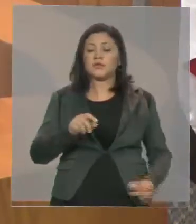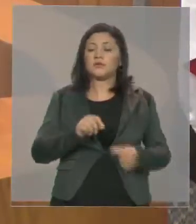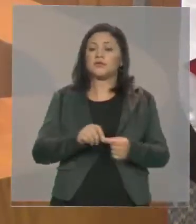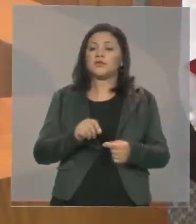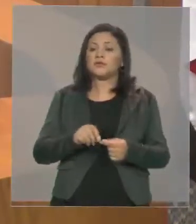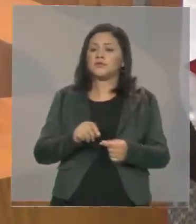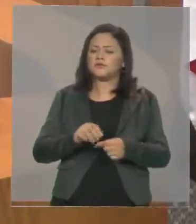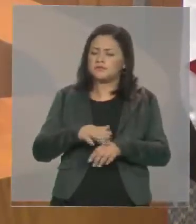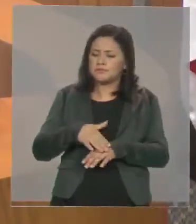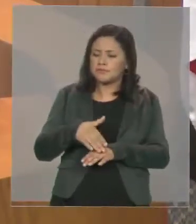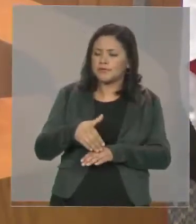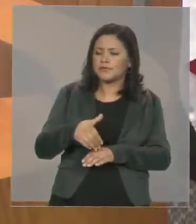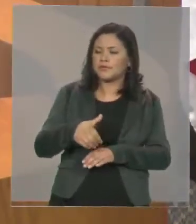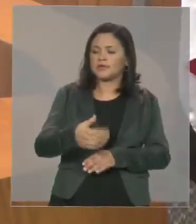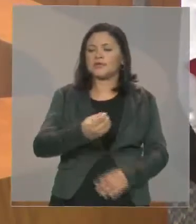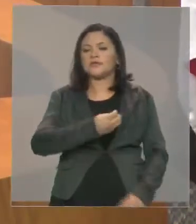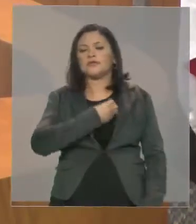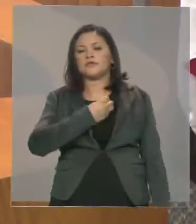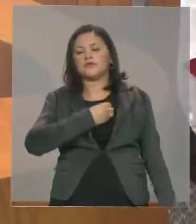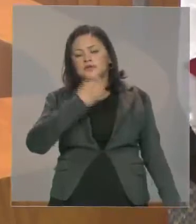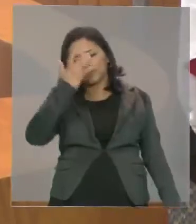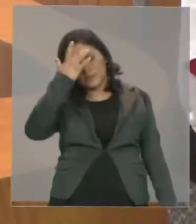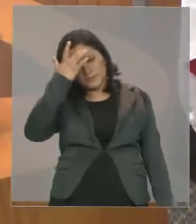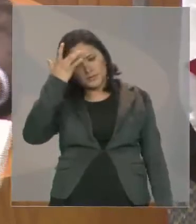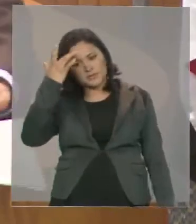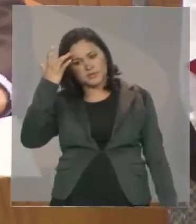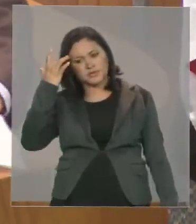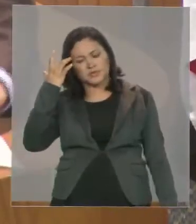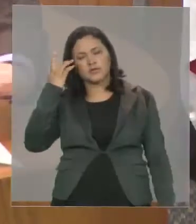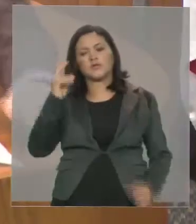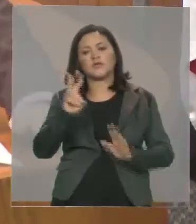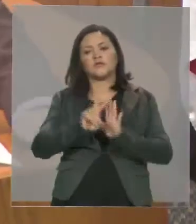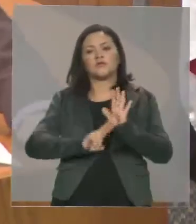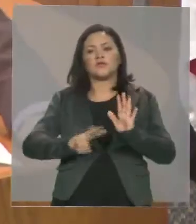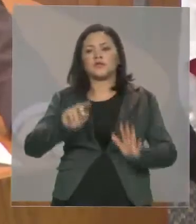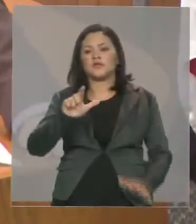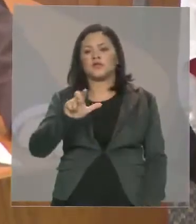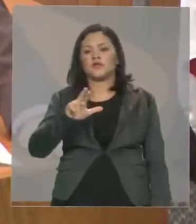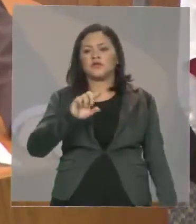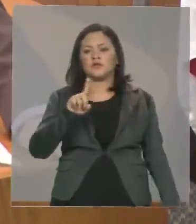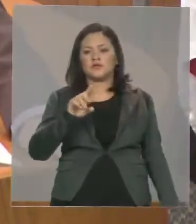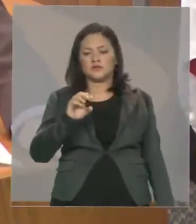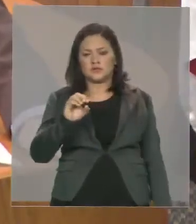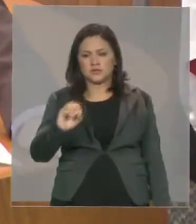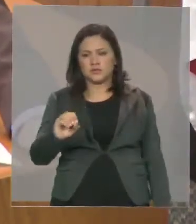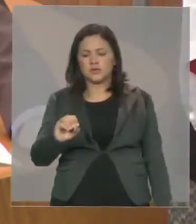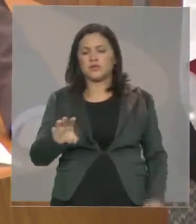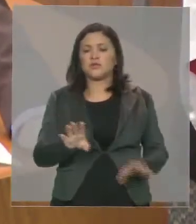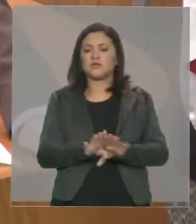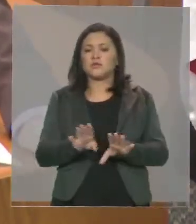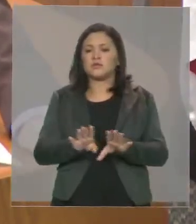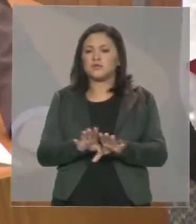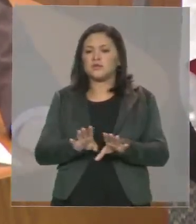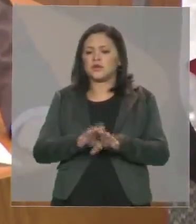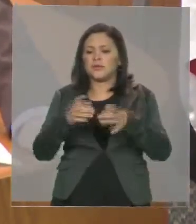vida das pessoas, não só da Vila Luizão, mas de bairros